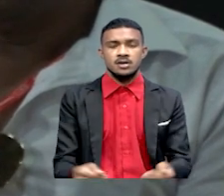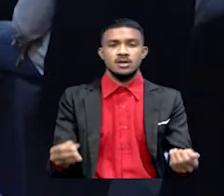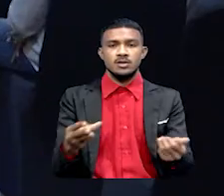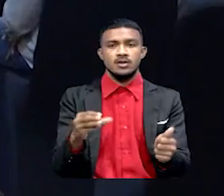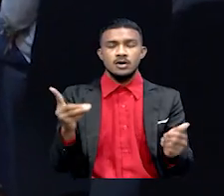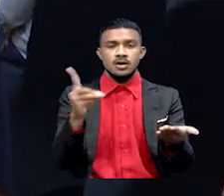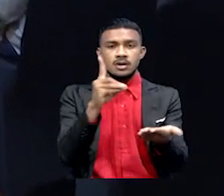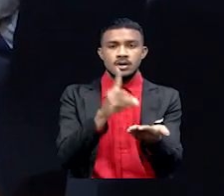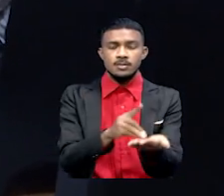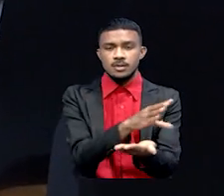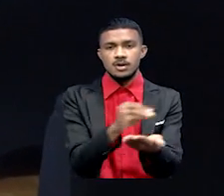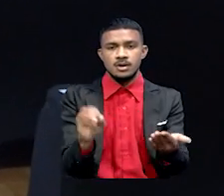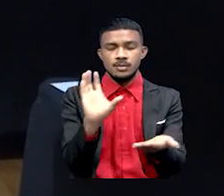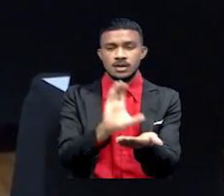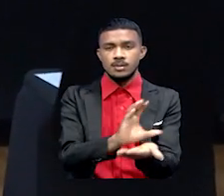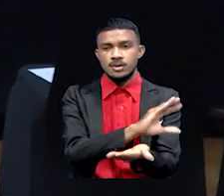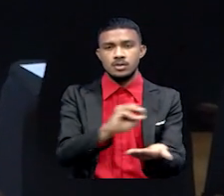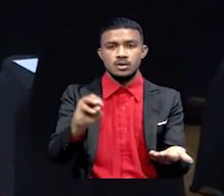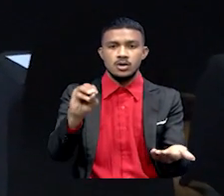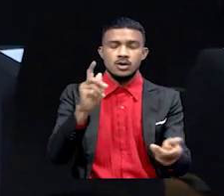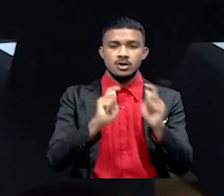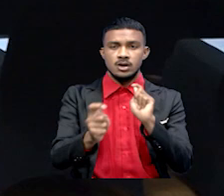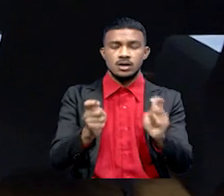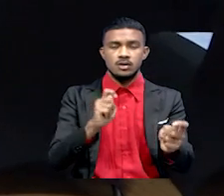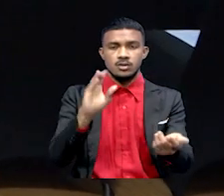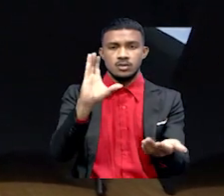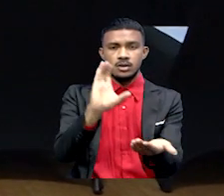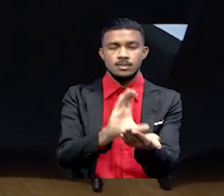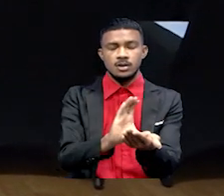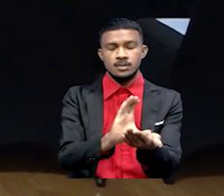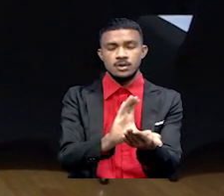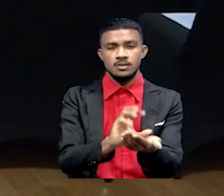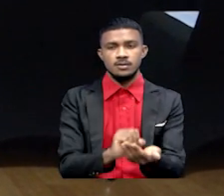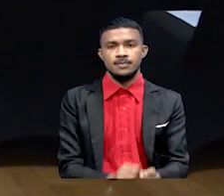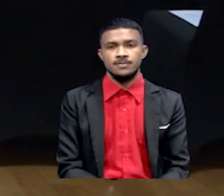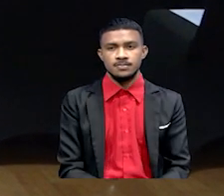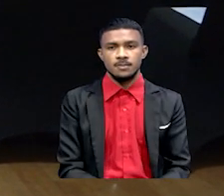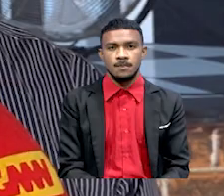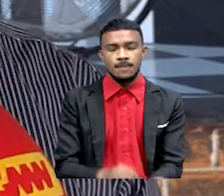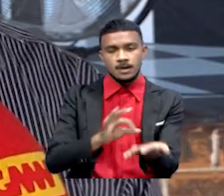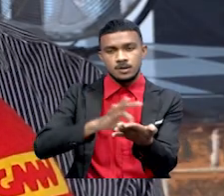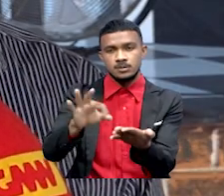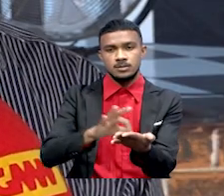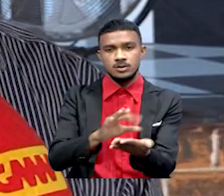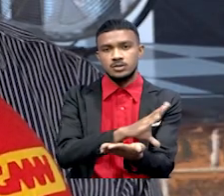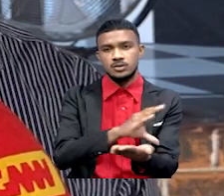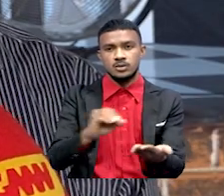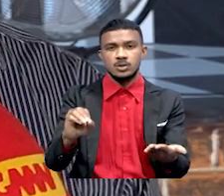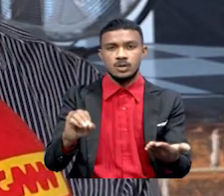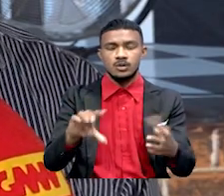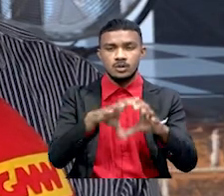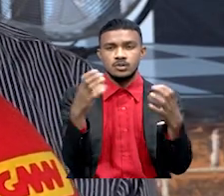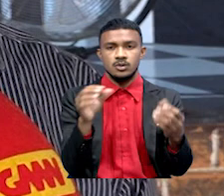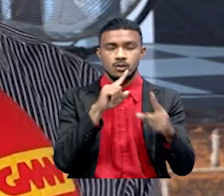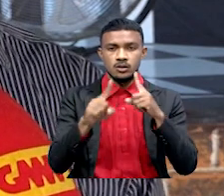nosso Departamento Média, no nosso Departamento Marketing e Comércio, e tem colher futebol